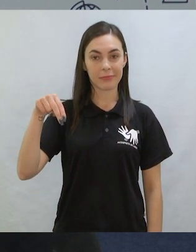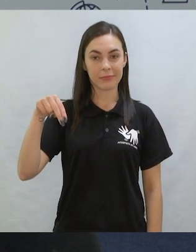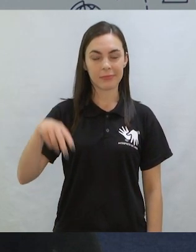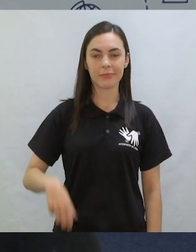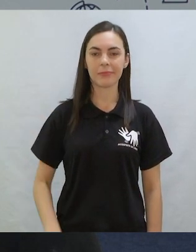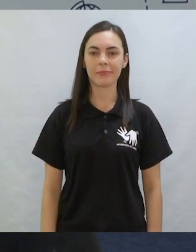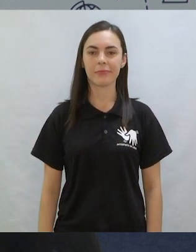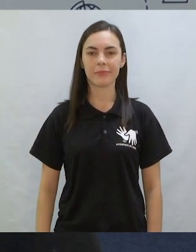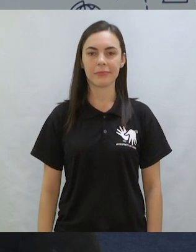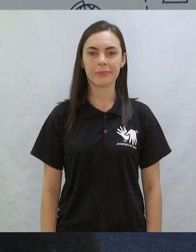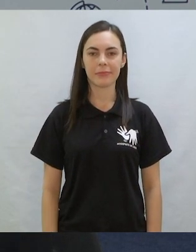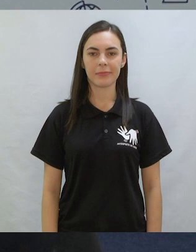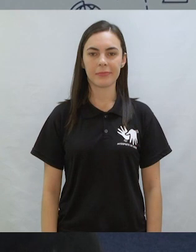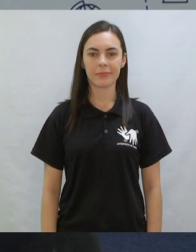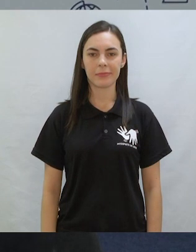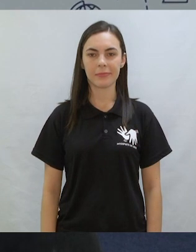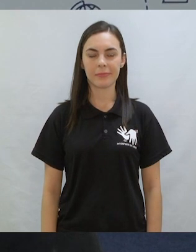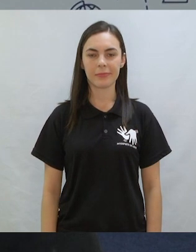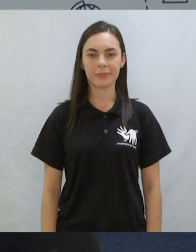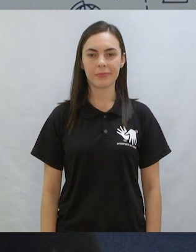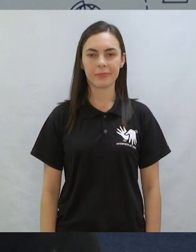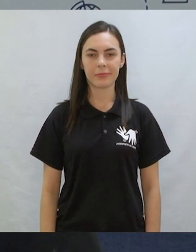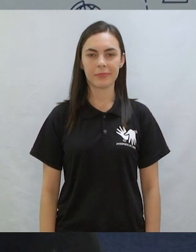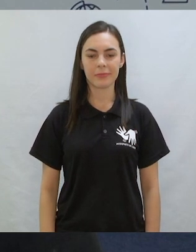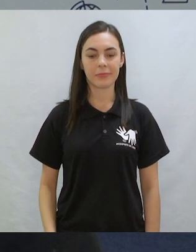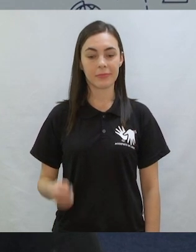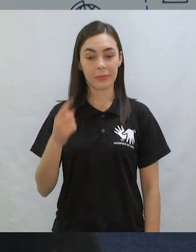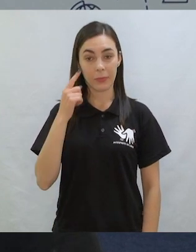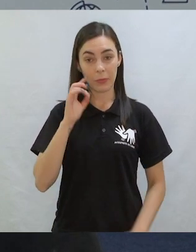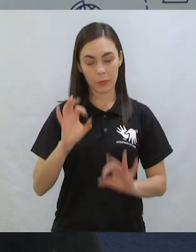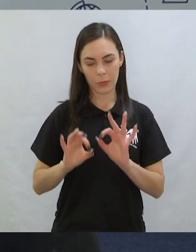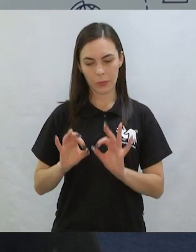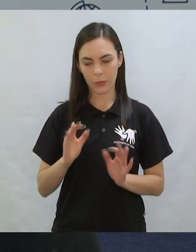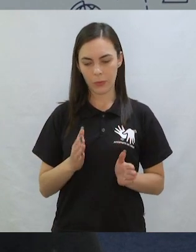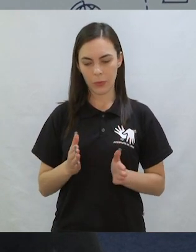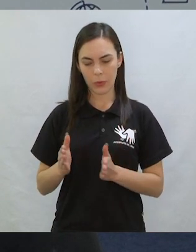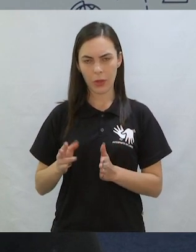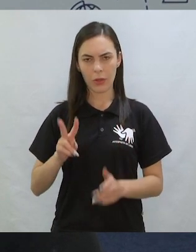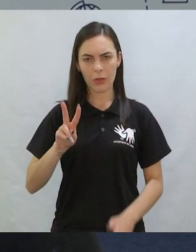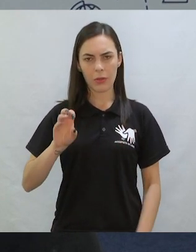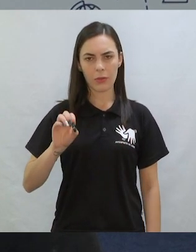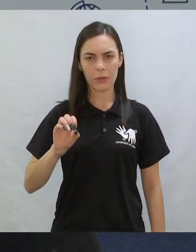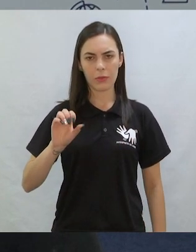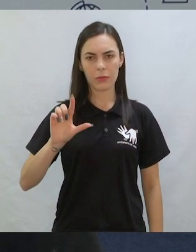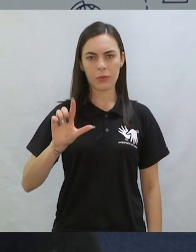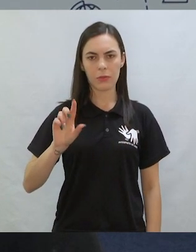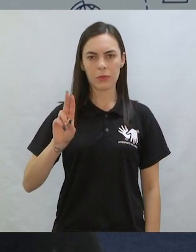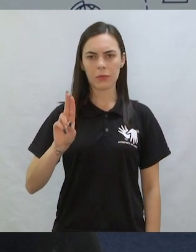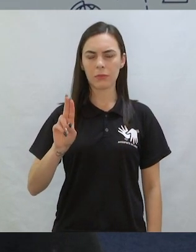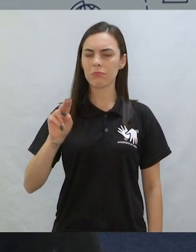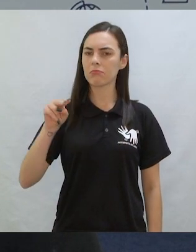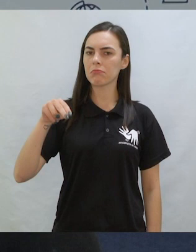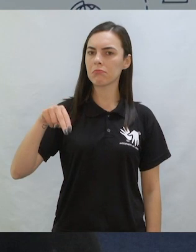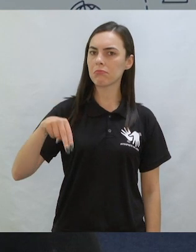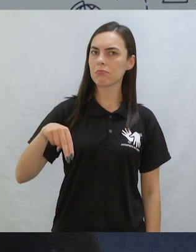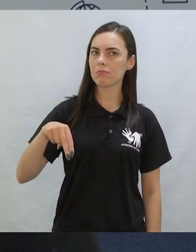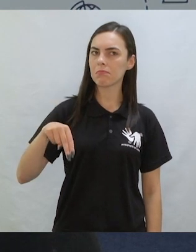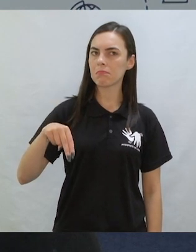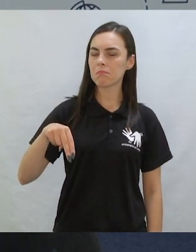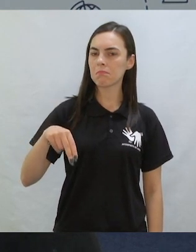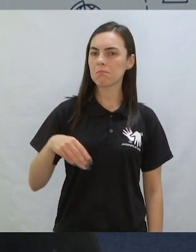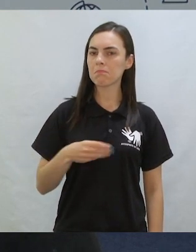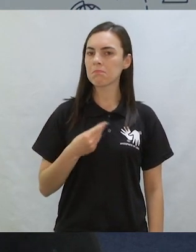N. N. Olhem lá, ao ladinho aqui. Vo-lu.